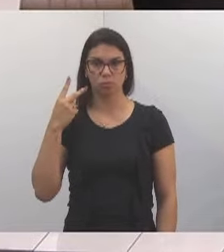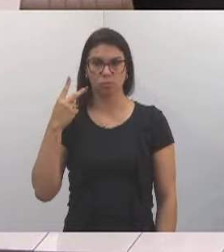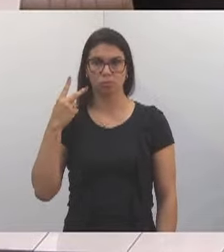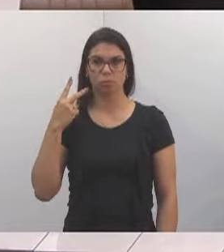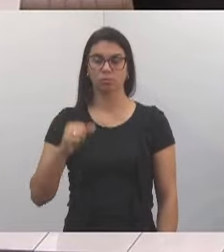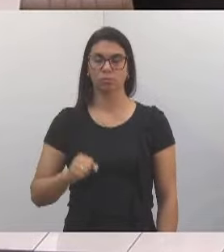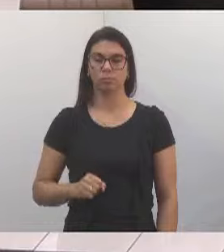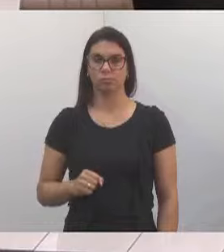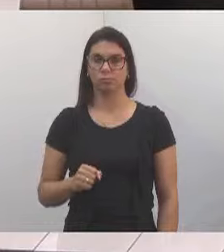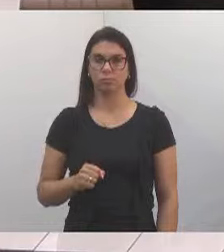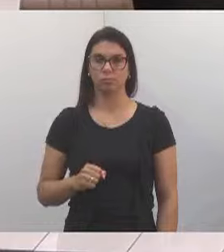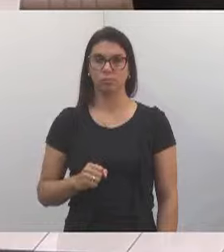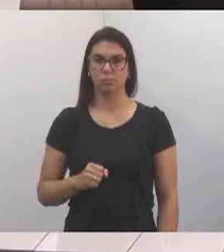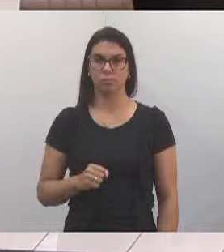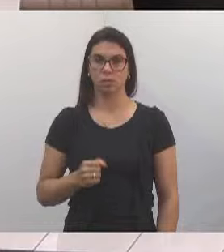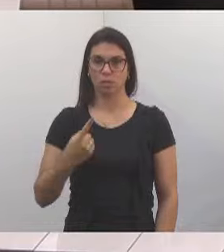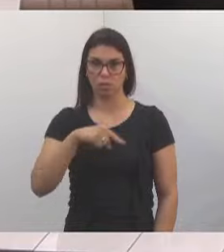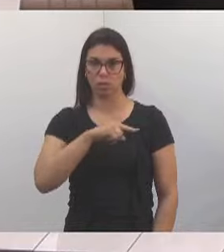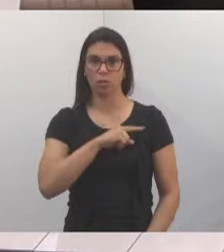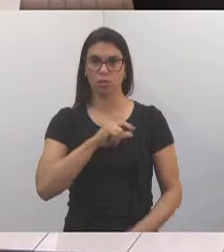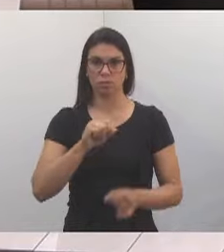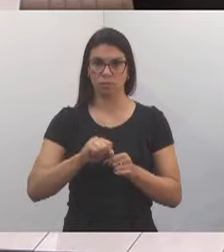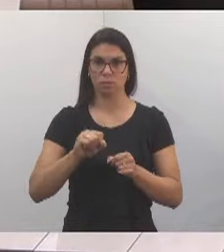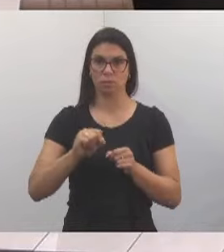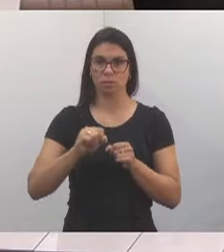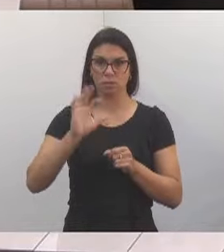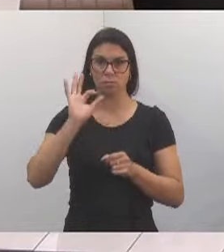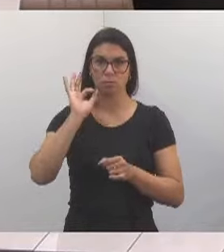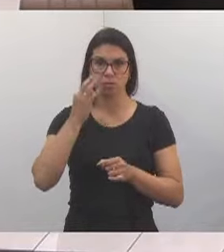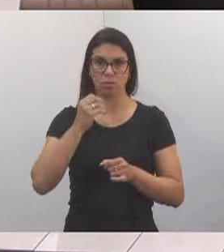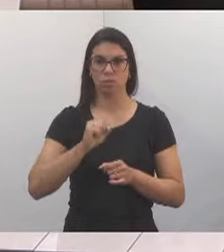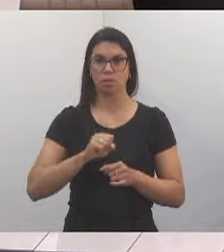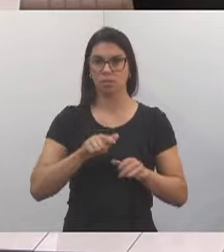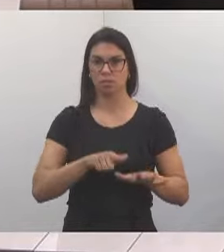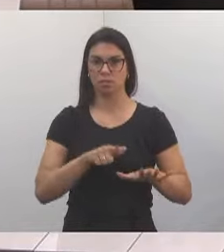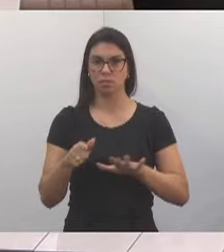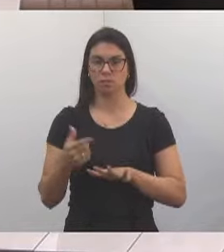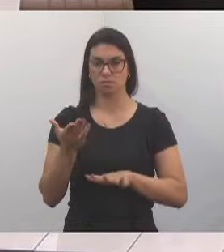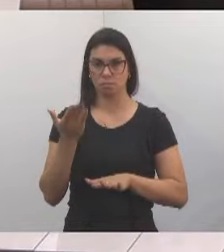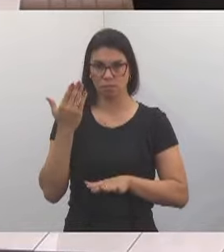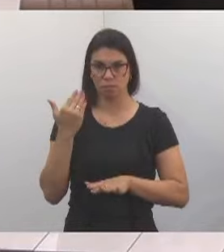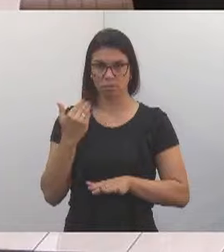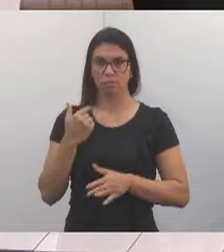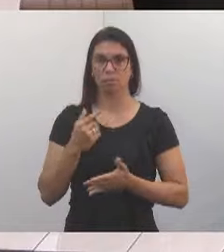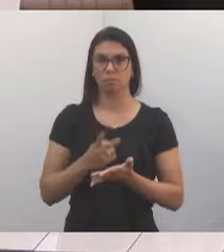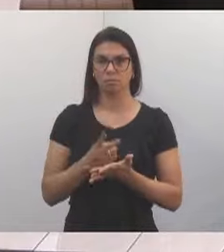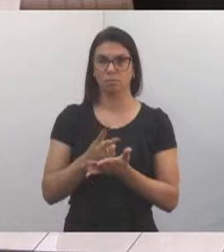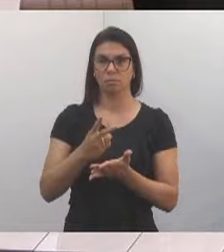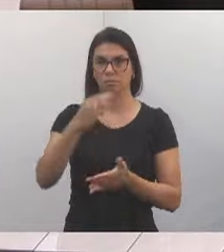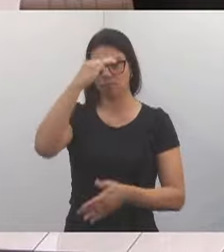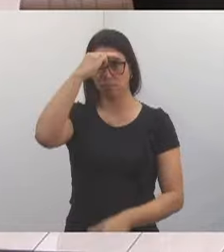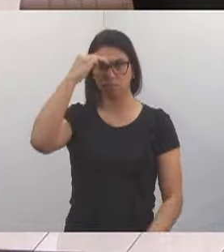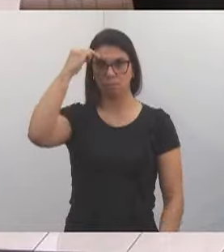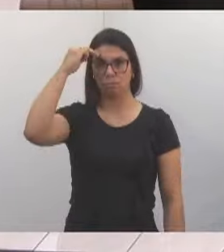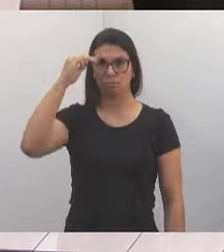Só pela ordem, senhor presidente, nós já fizemos a indicação na semana passada e mantemos o nome Maria Amélia.